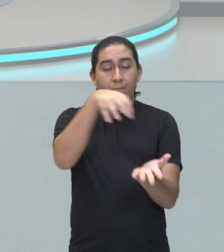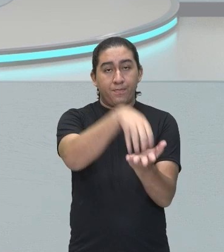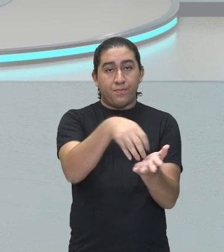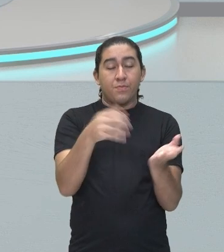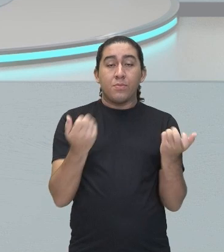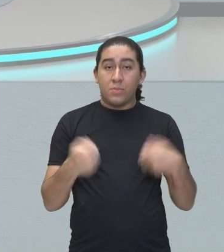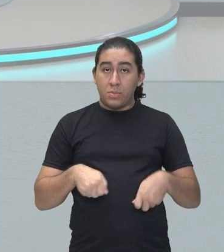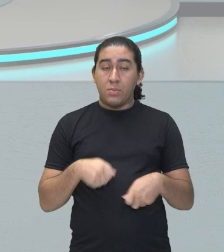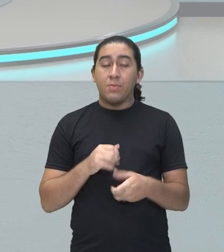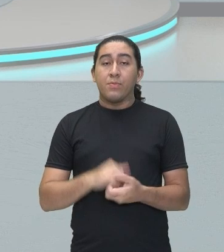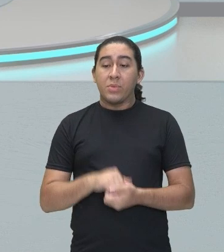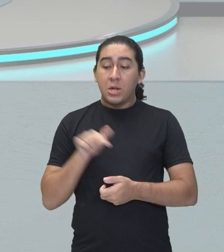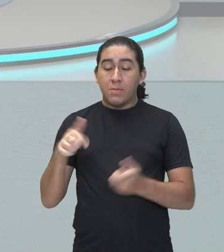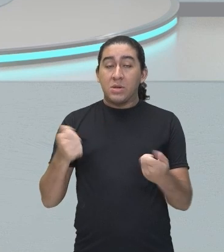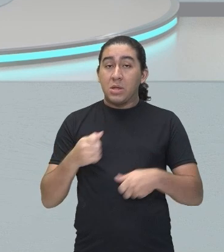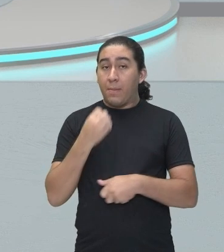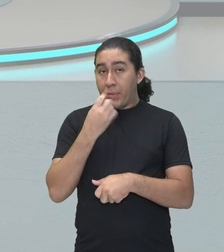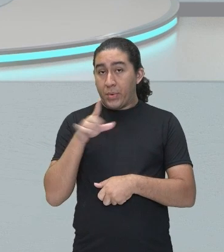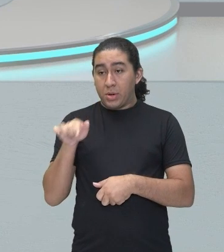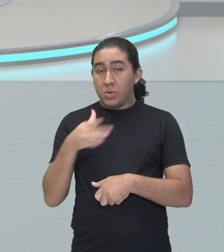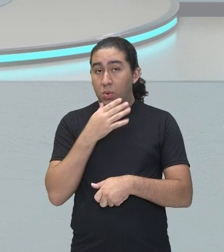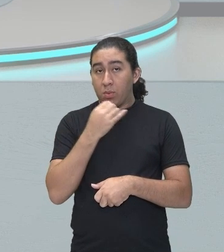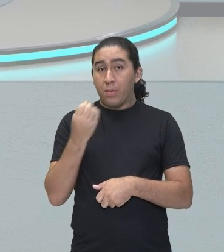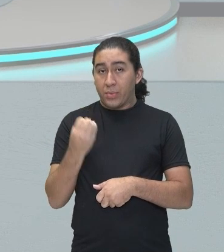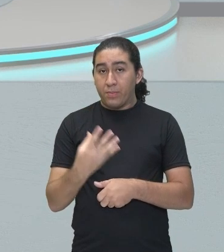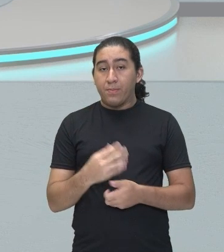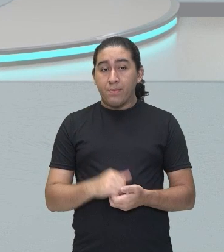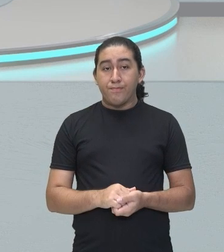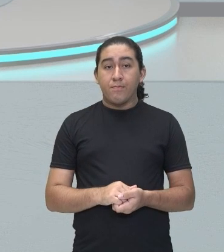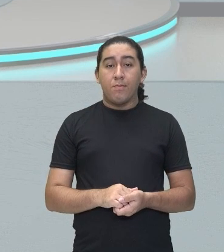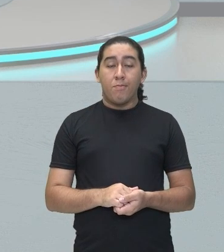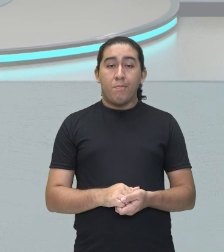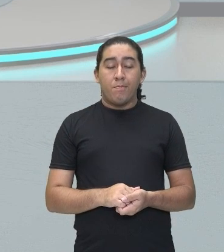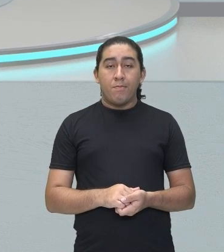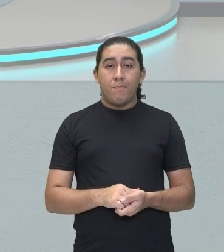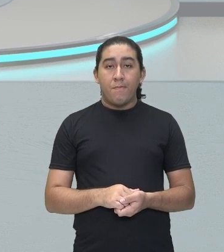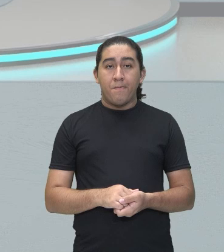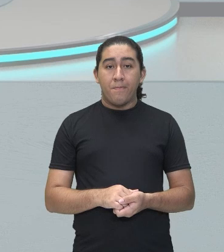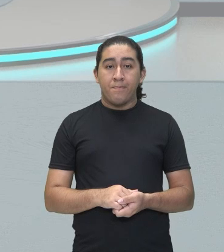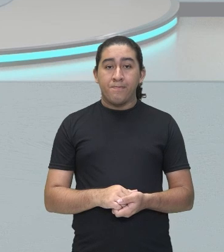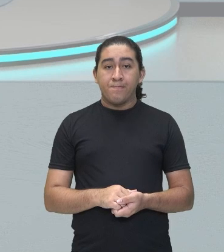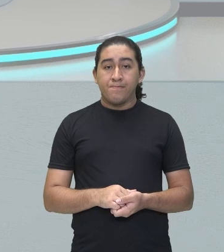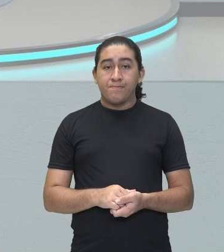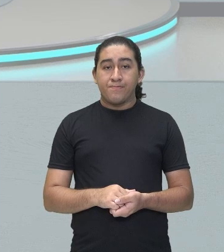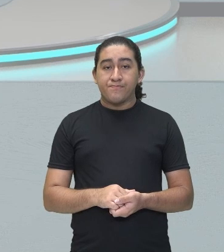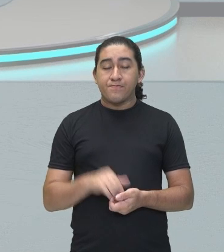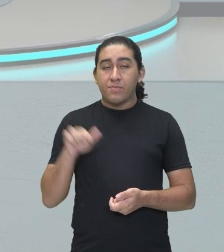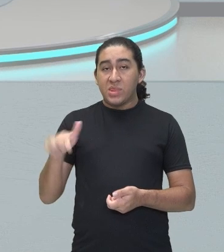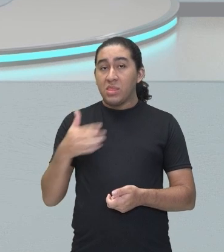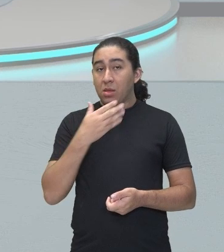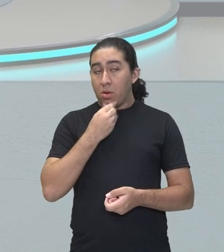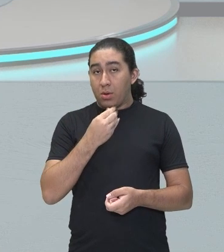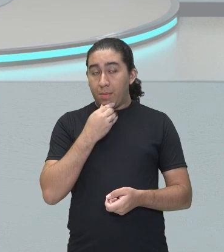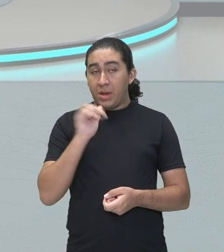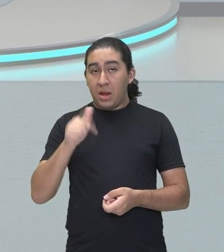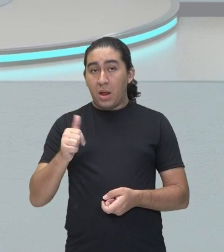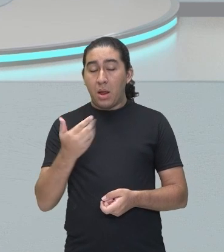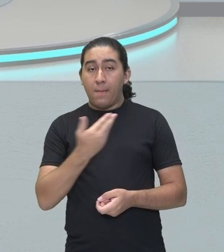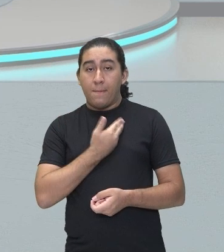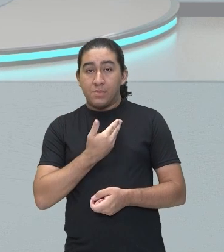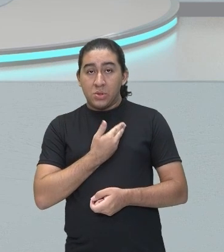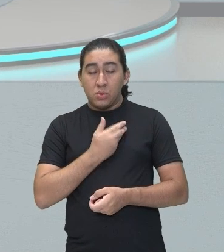ser muito bom poeta, e ele era muito bom. Cláudio Manuel da Costa foi amigo do pintor